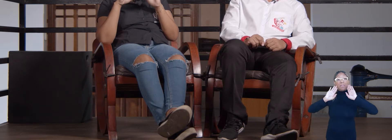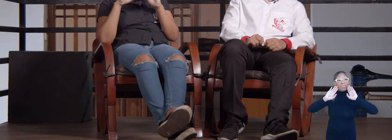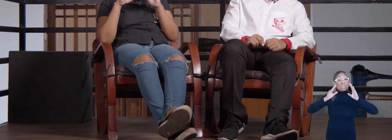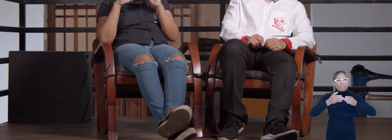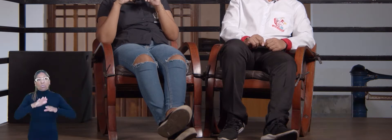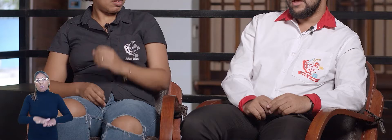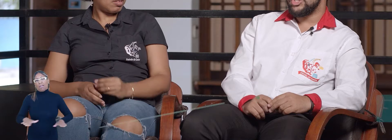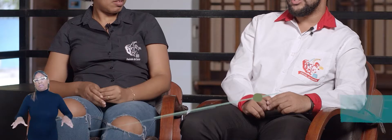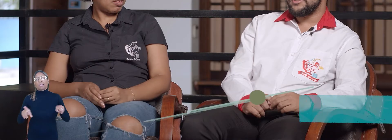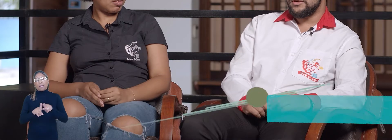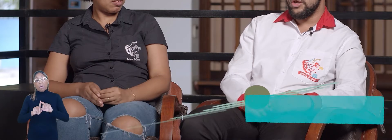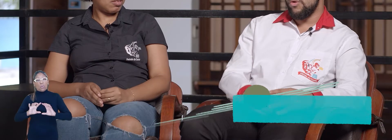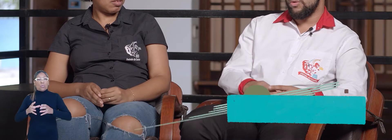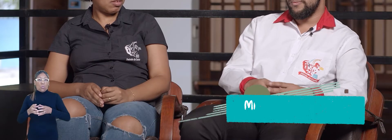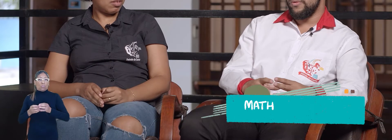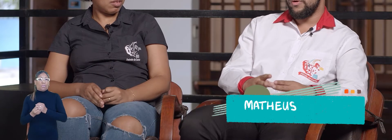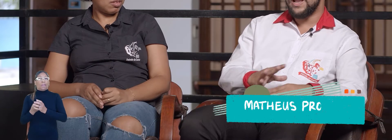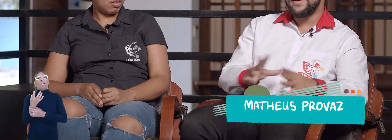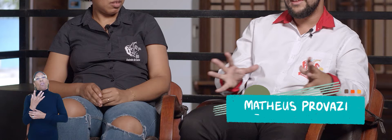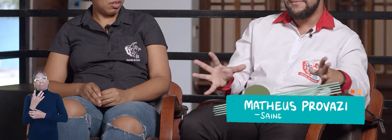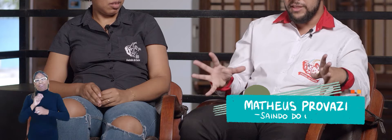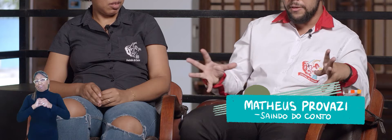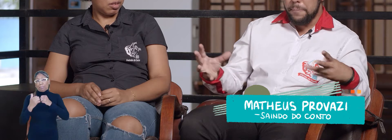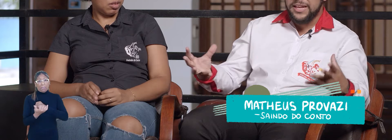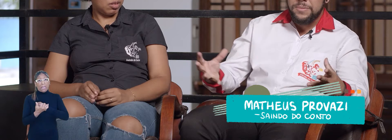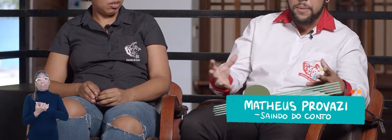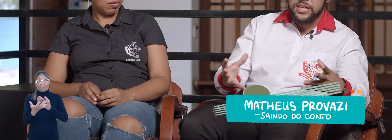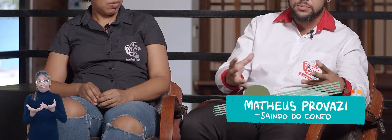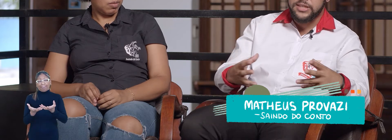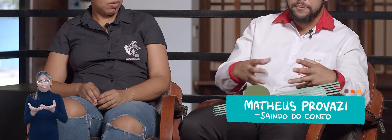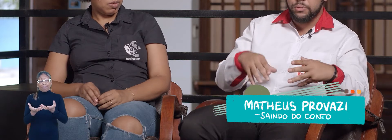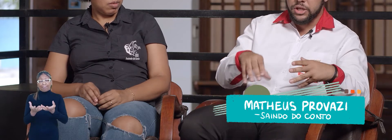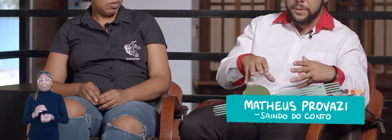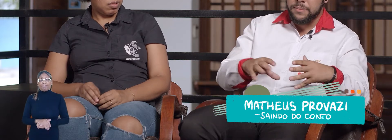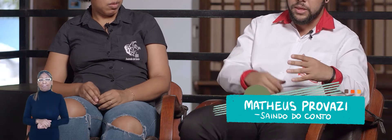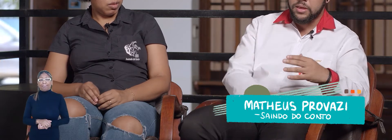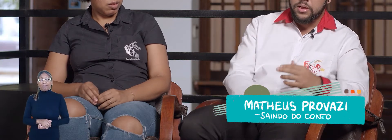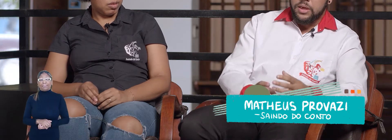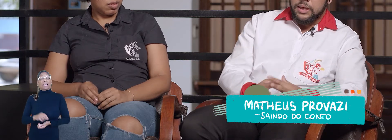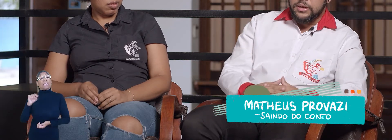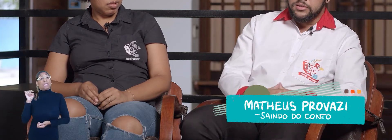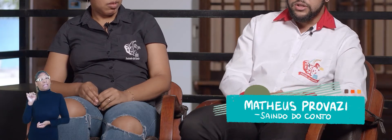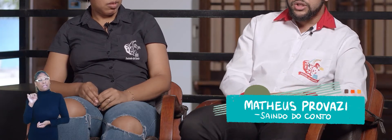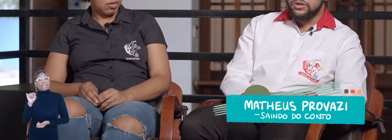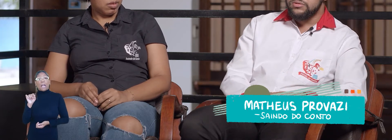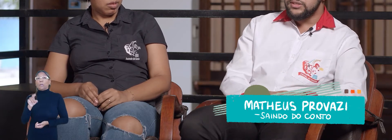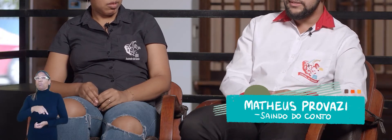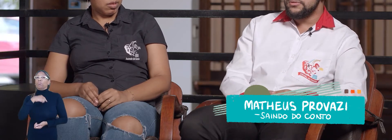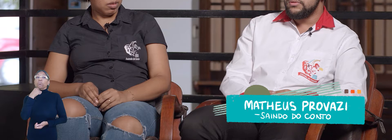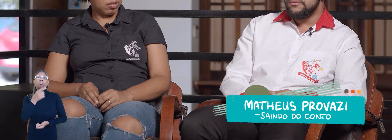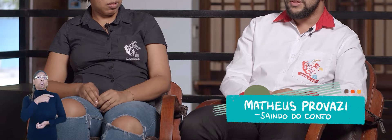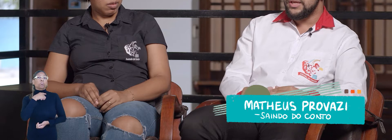para crianças. A gente criou o grupo na pandemia mesmo, sabe? Durante a pandemia. Matheus Provazzi. E isso a gente